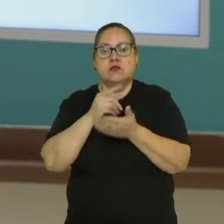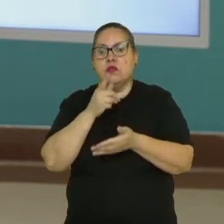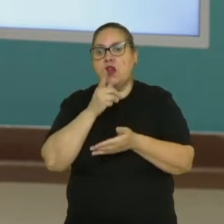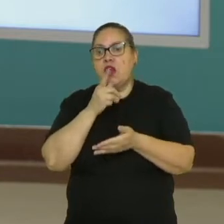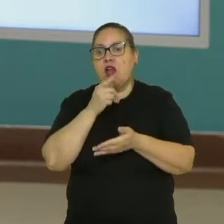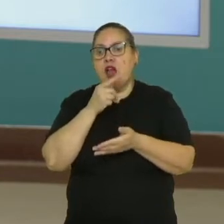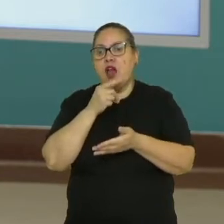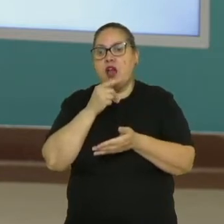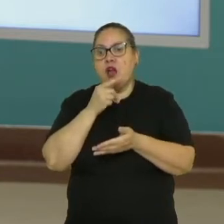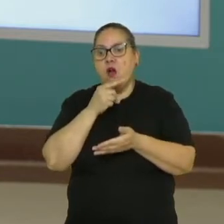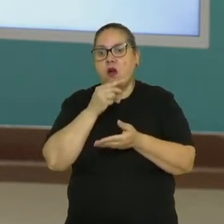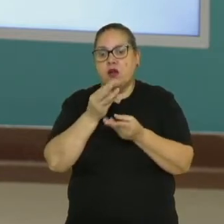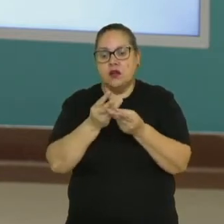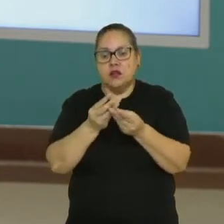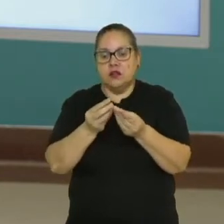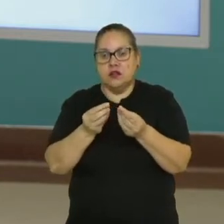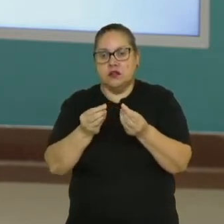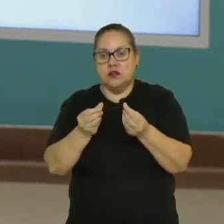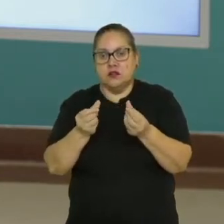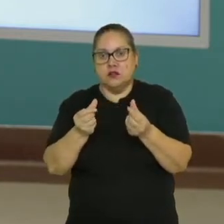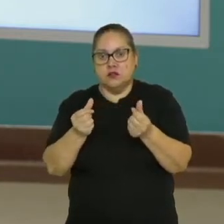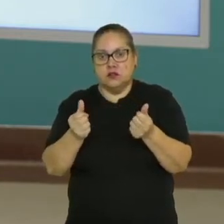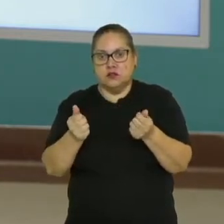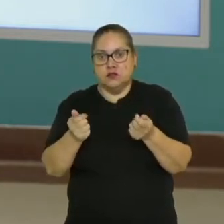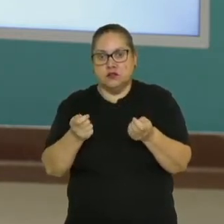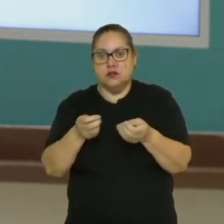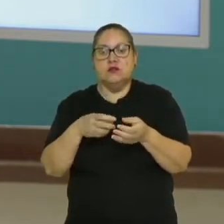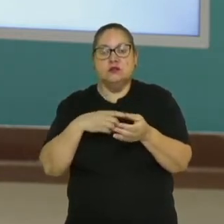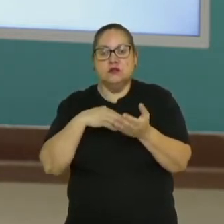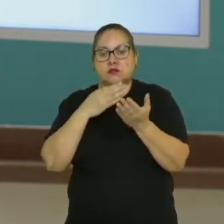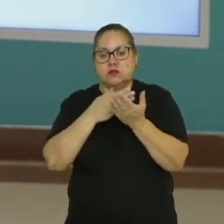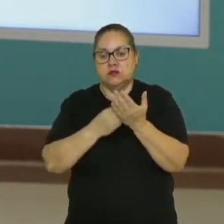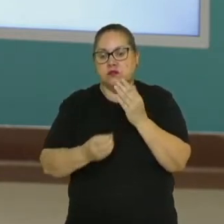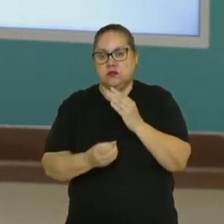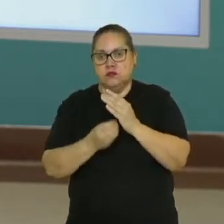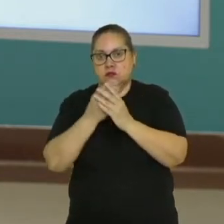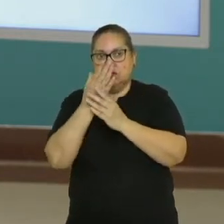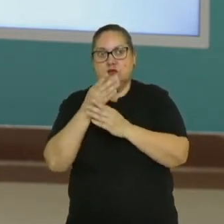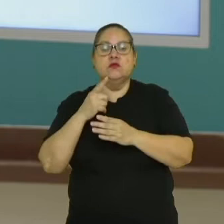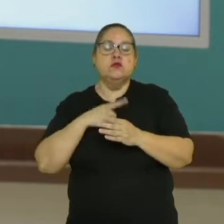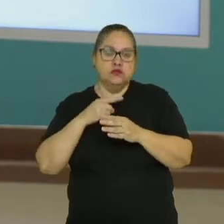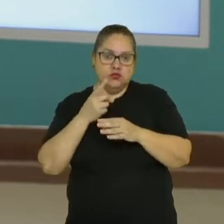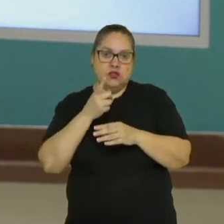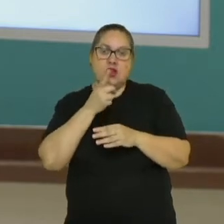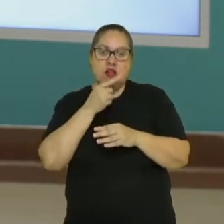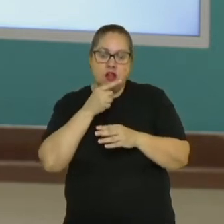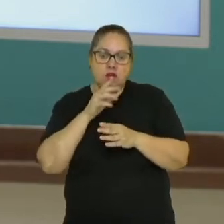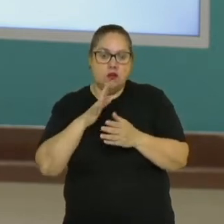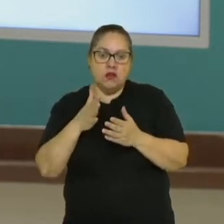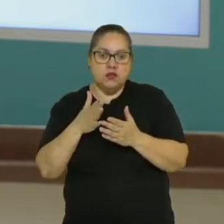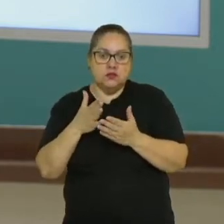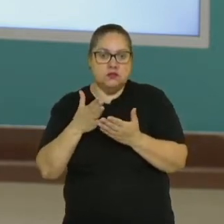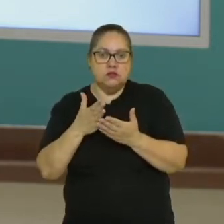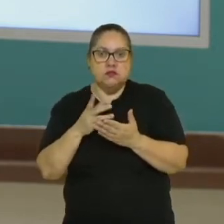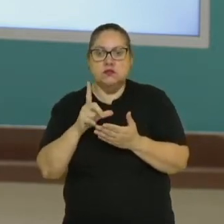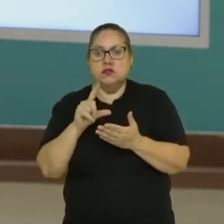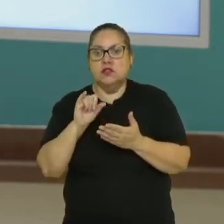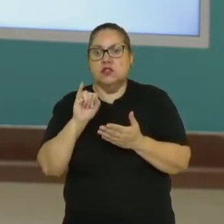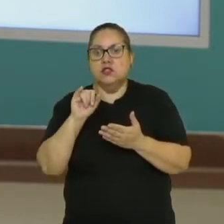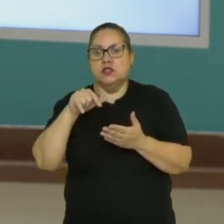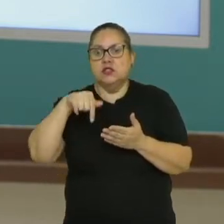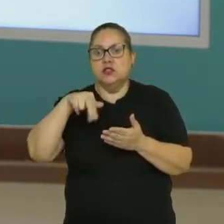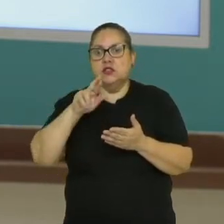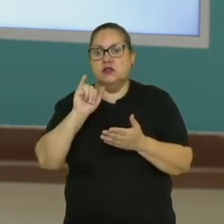no estado líquido quando o nosso planeta foi originado. Tinha água, só que não no estado líquido. E